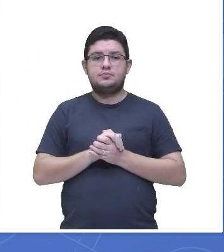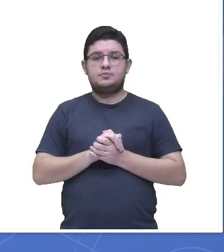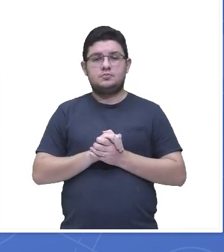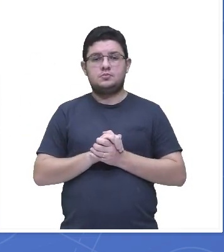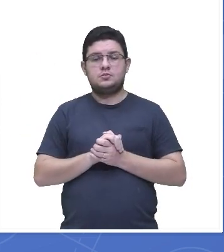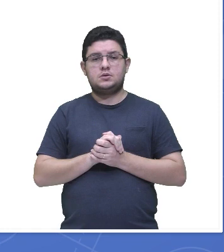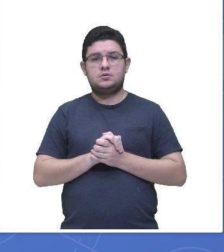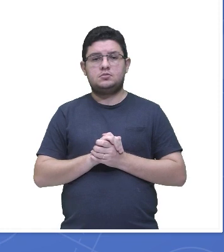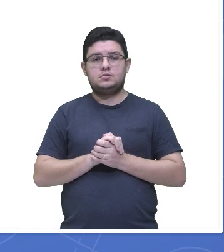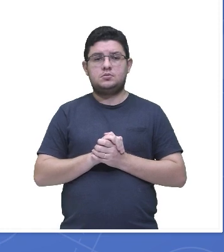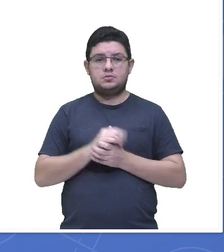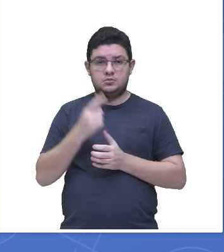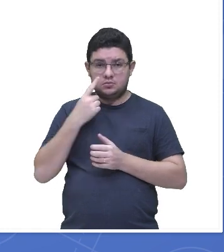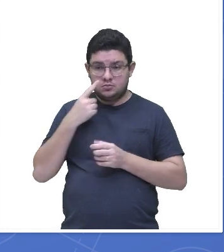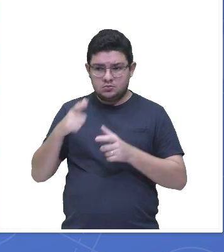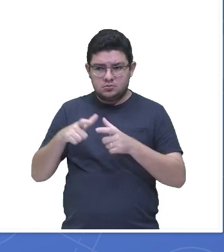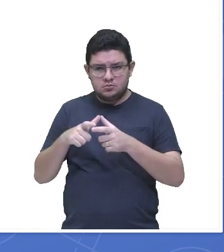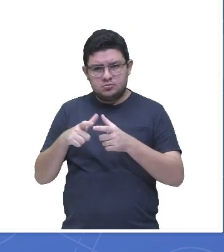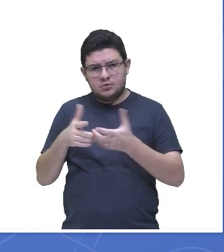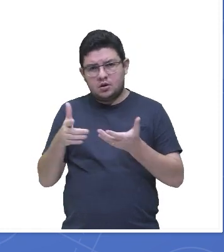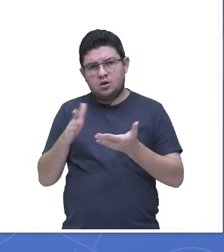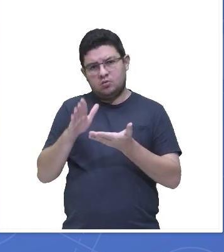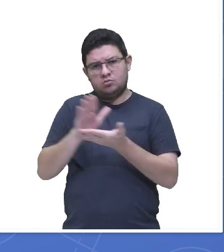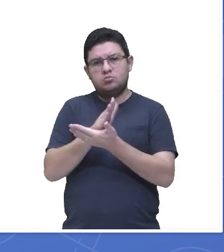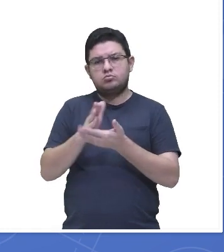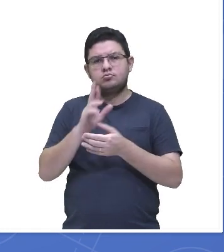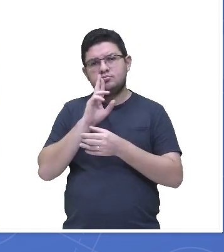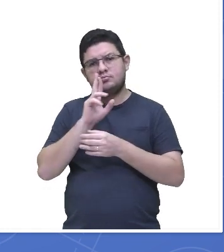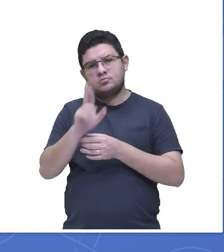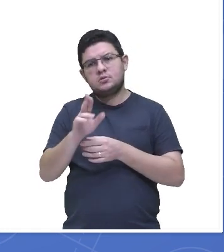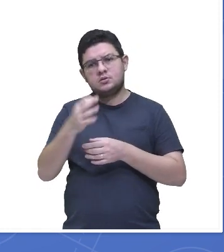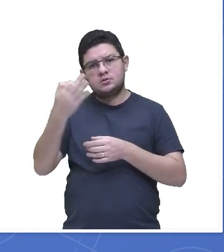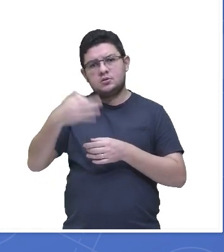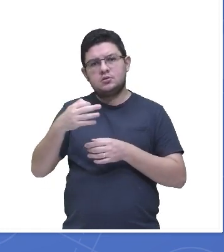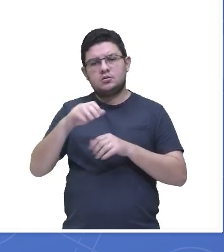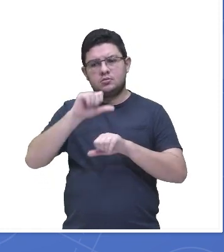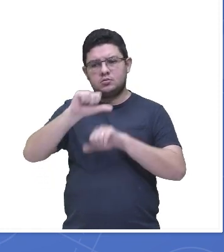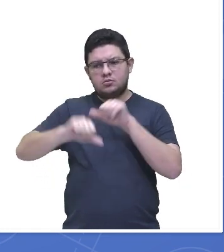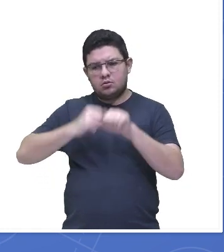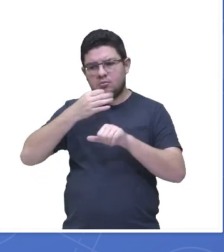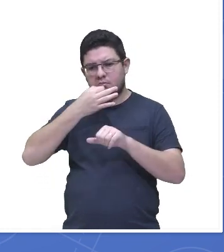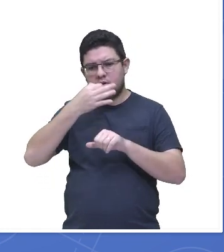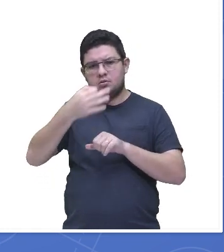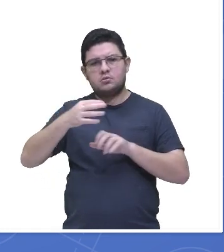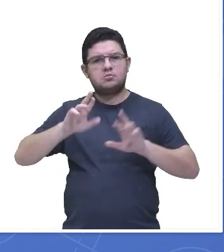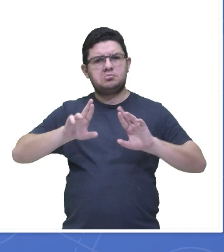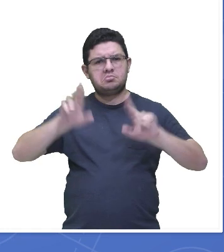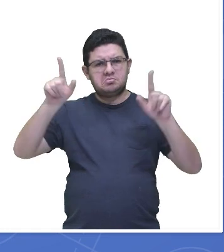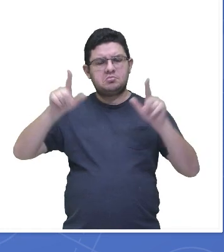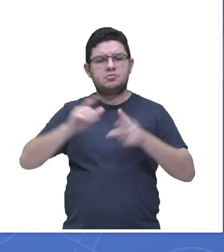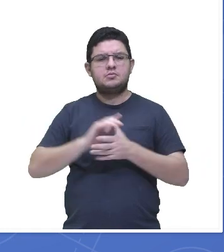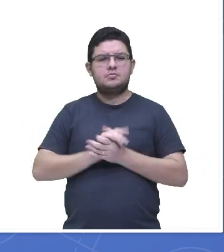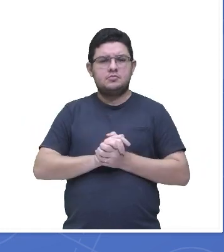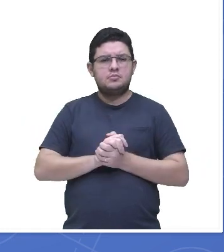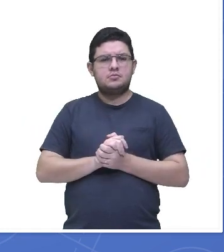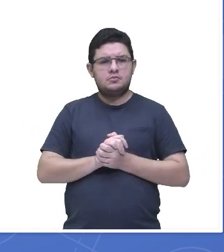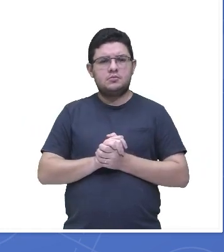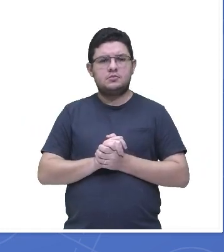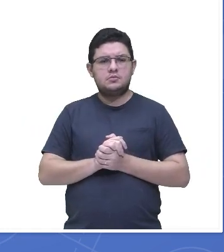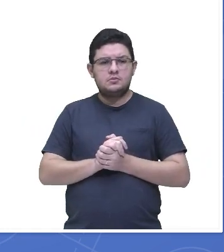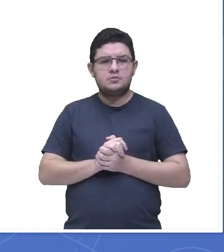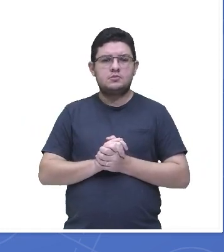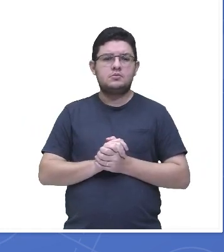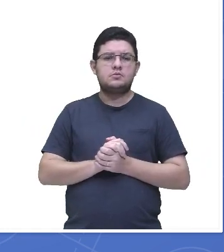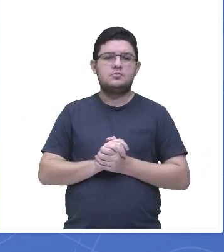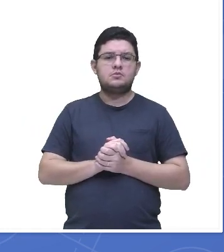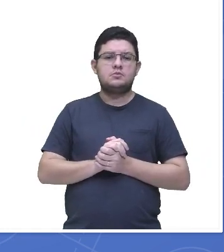estava acompanhando o chat, começou respondendo corretamente, depois mudaram de opinião quando viram aí as outras alternativas,